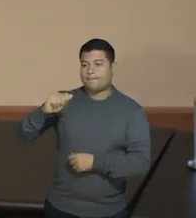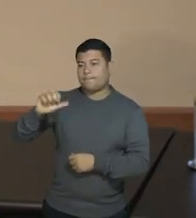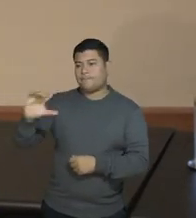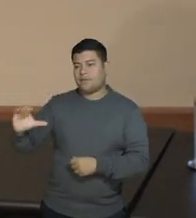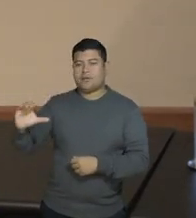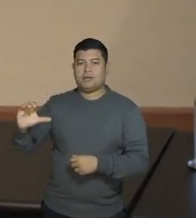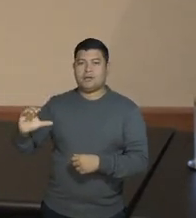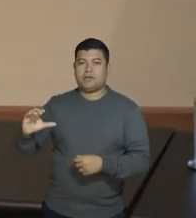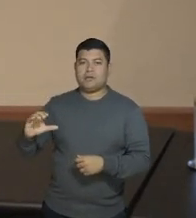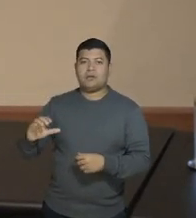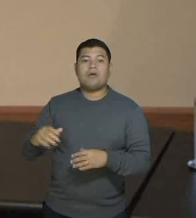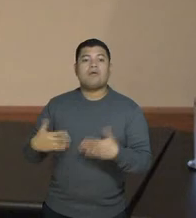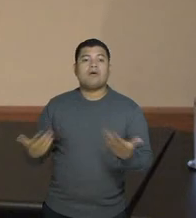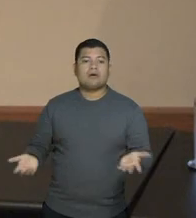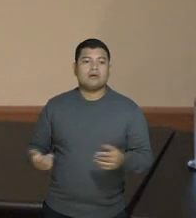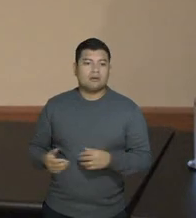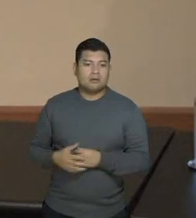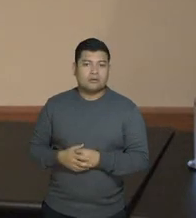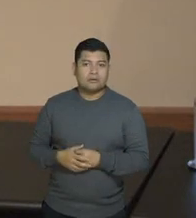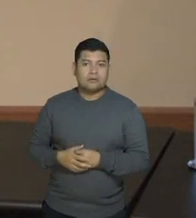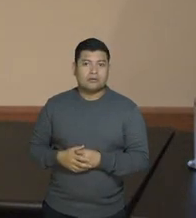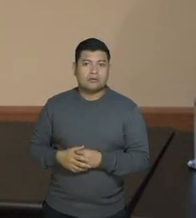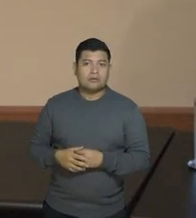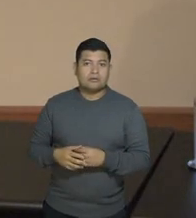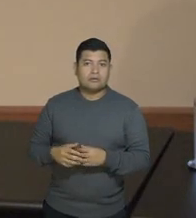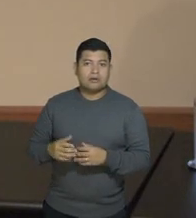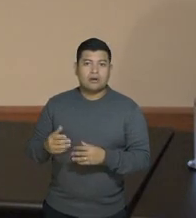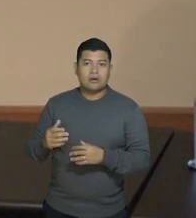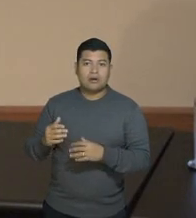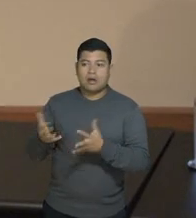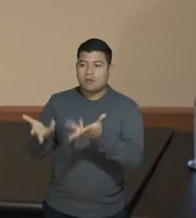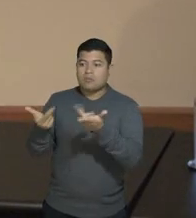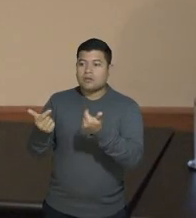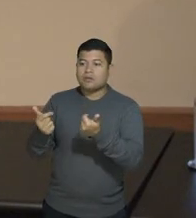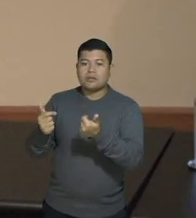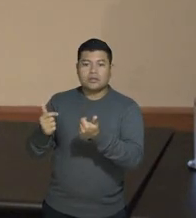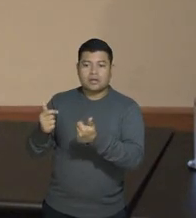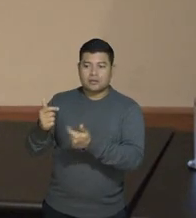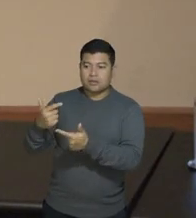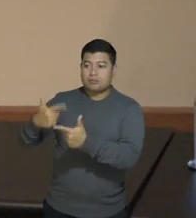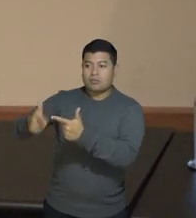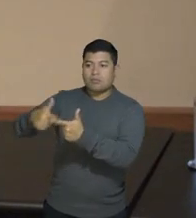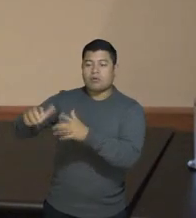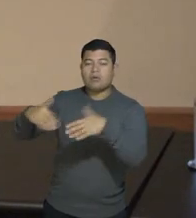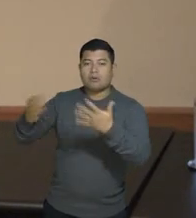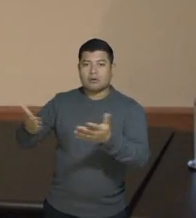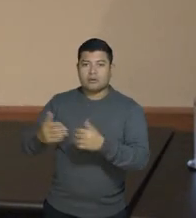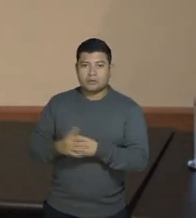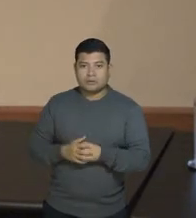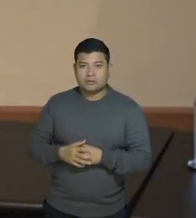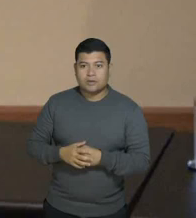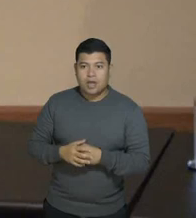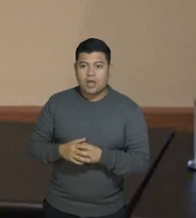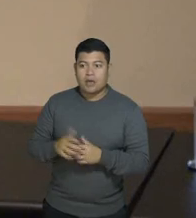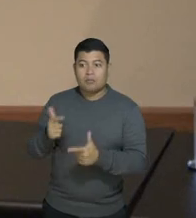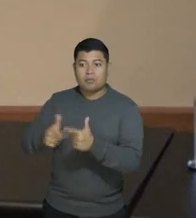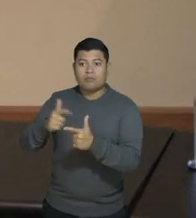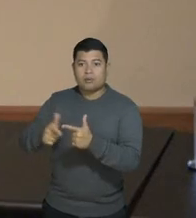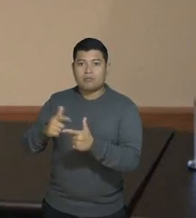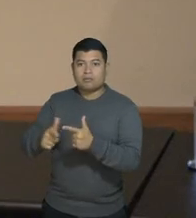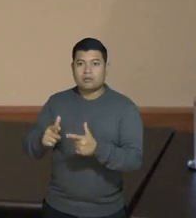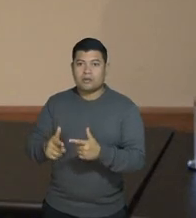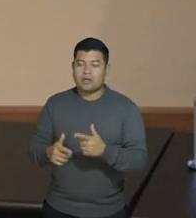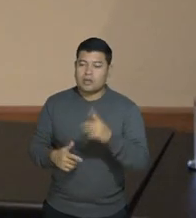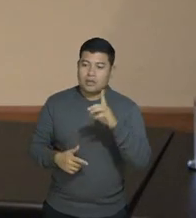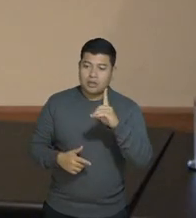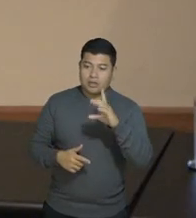Que TEPAC? Qual a habilidade que está comprometida? É um déficit na decodificação? Então, a memória está boa,